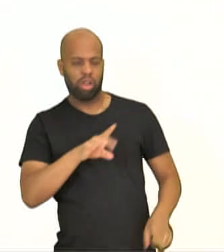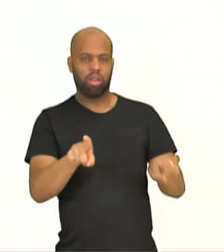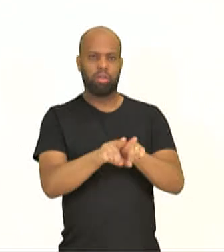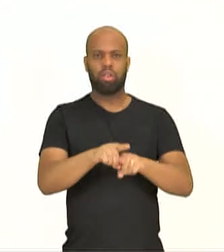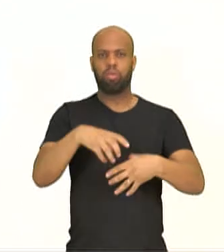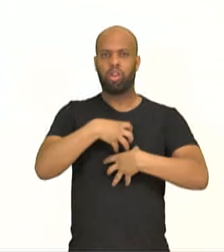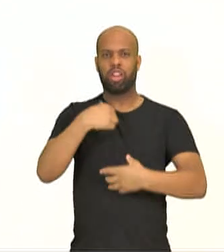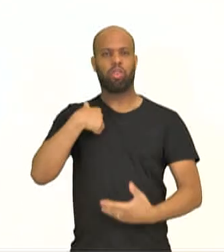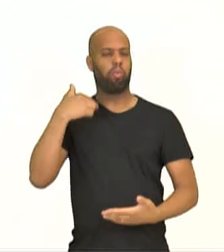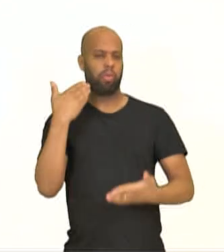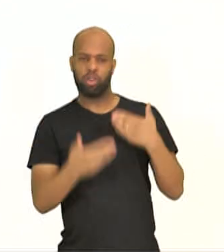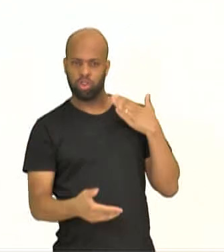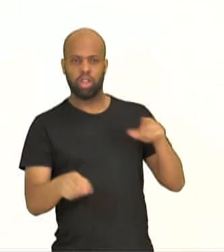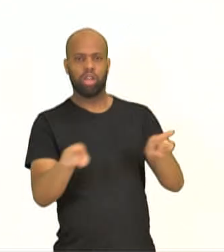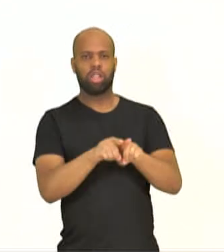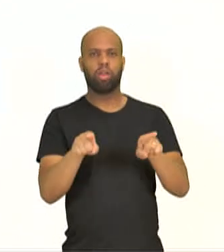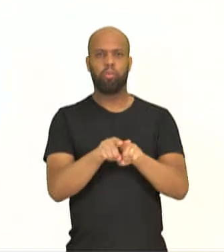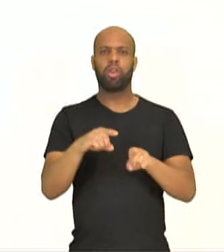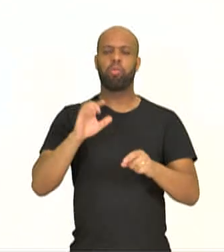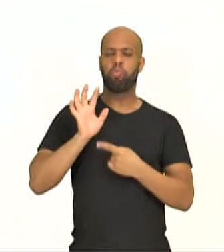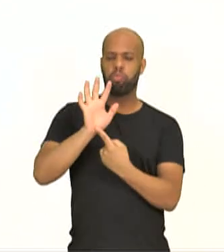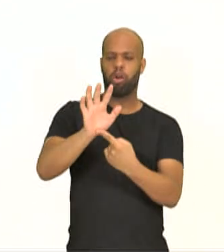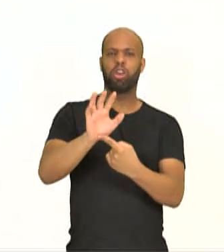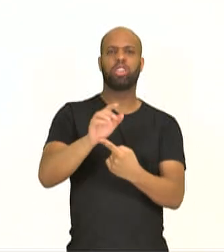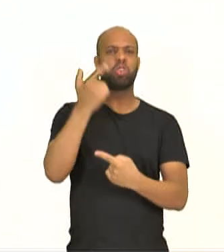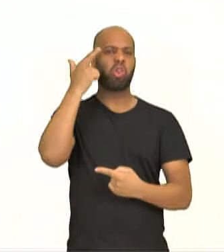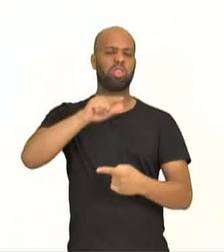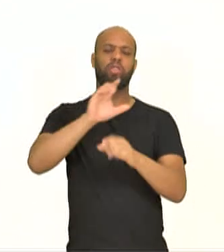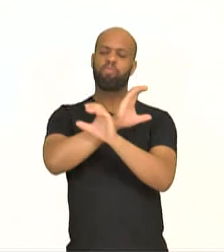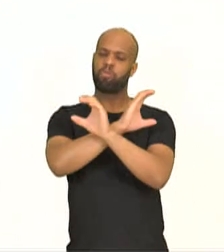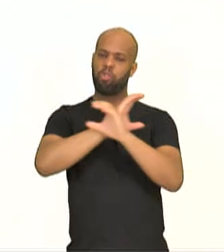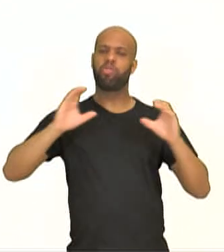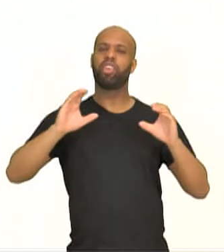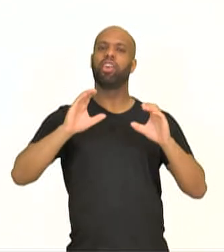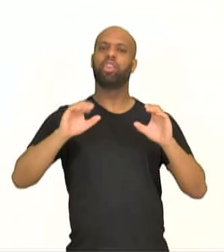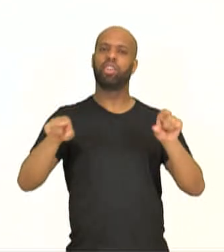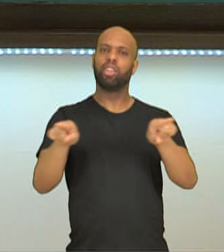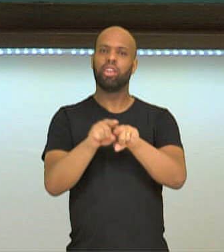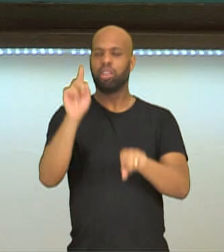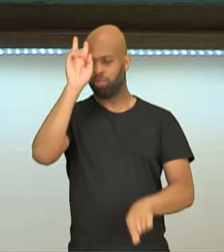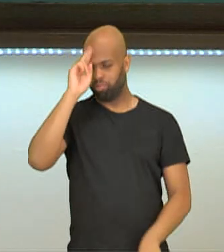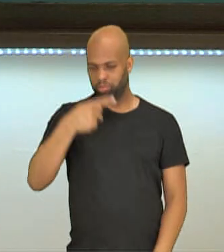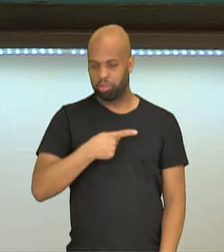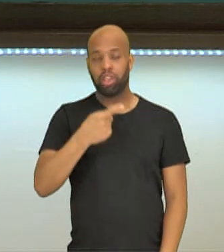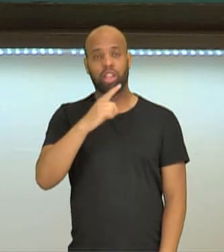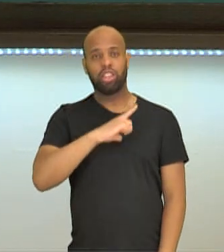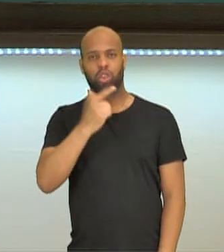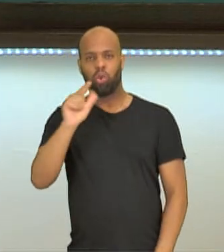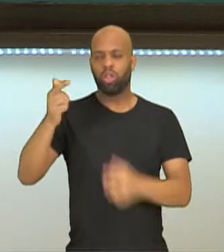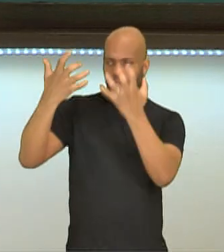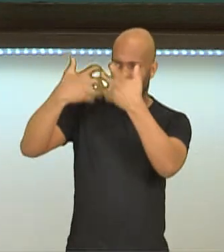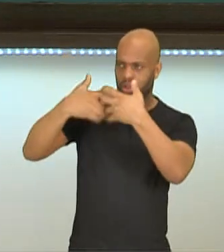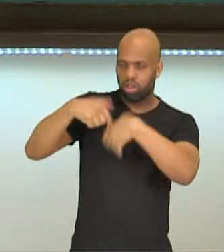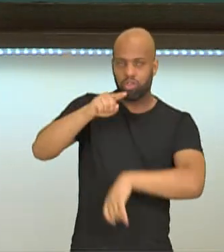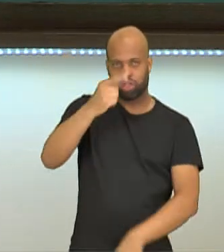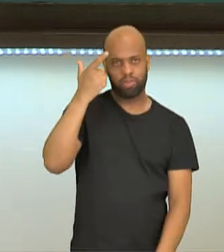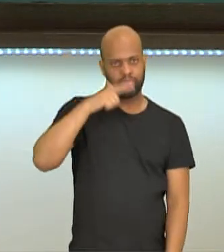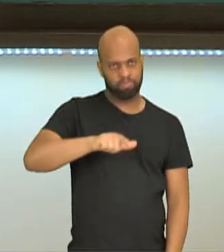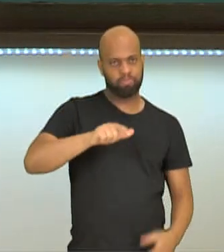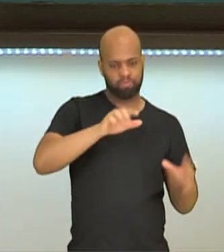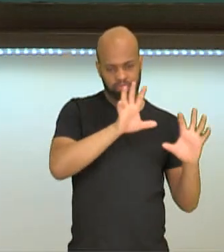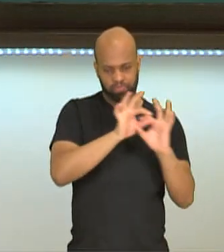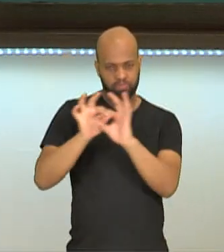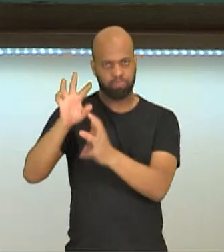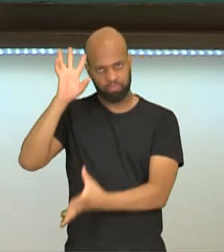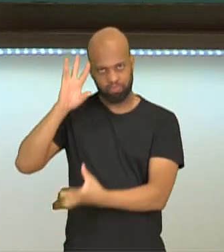também reforçam a confiança em si. E aí nós conseguimos fazer uma outra reflexão para vocês entenderem bem esse contexto. Nós